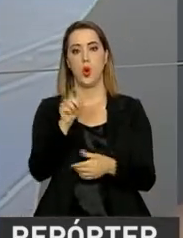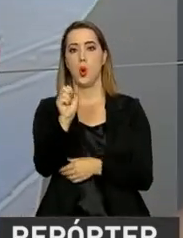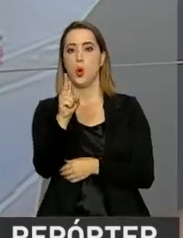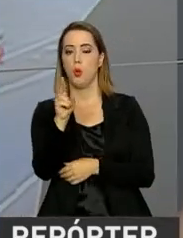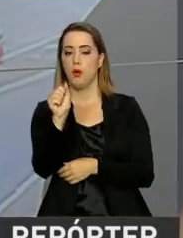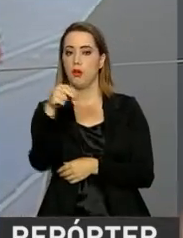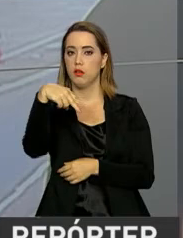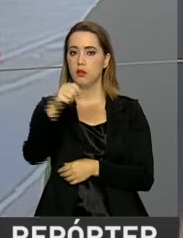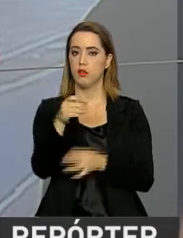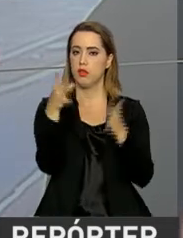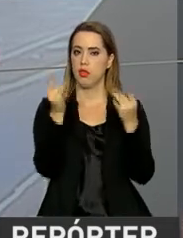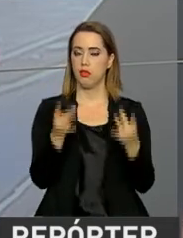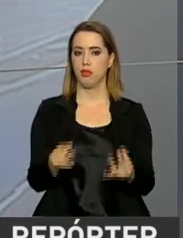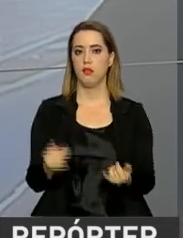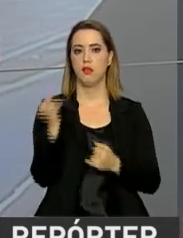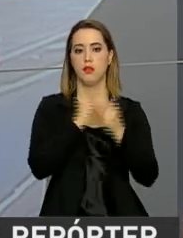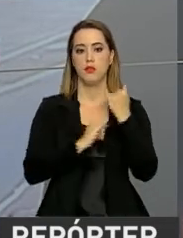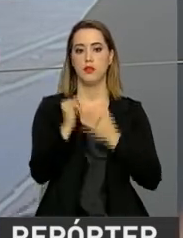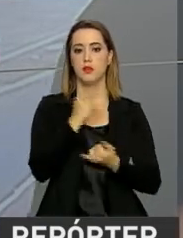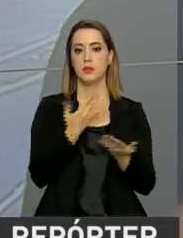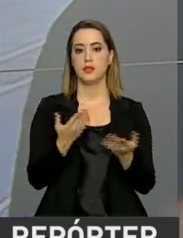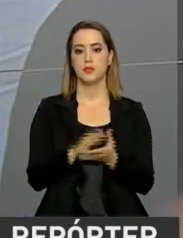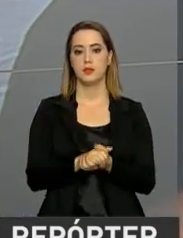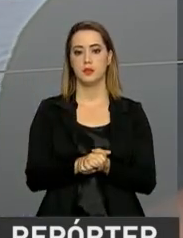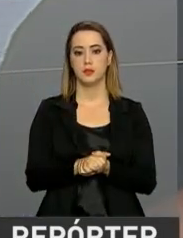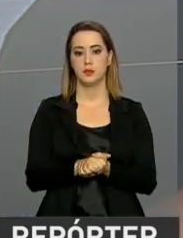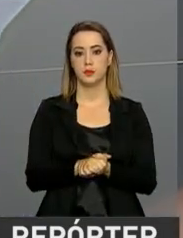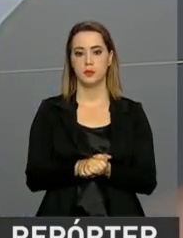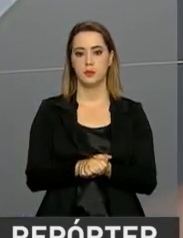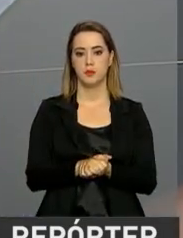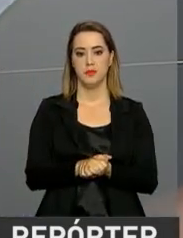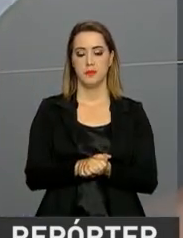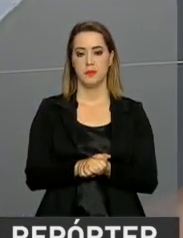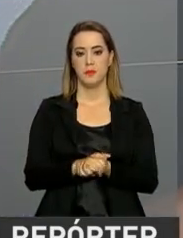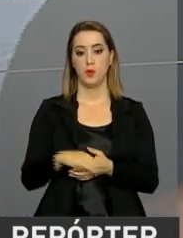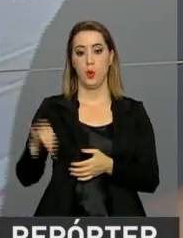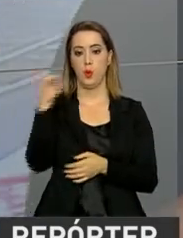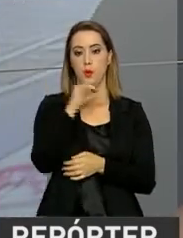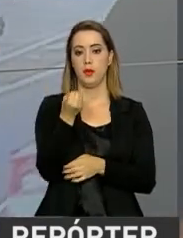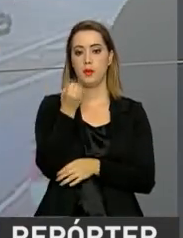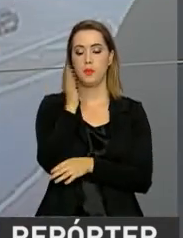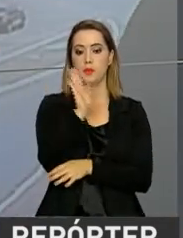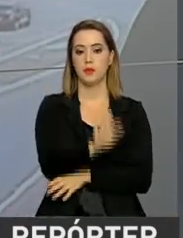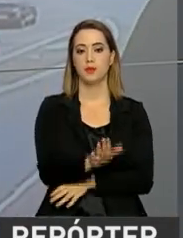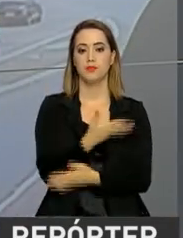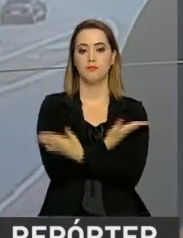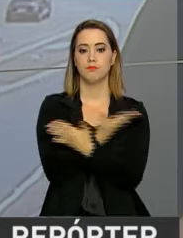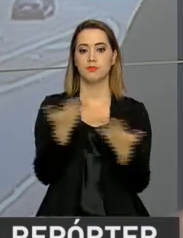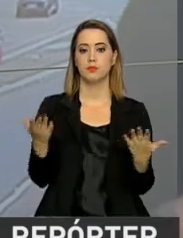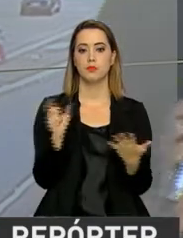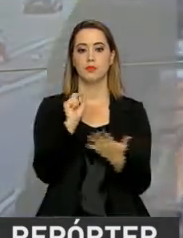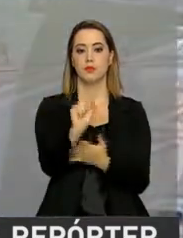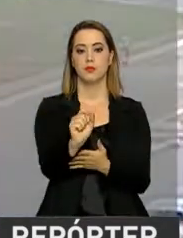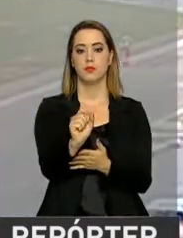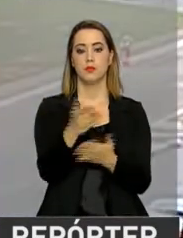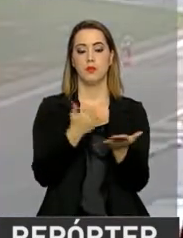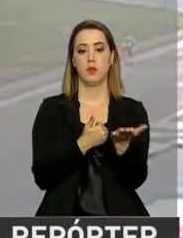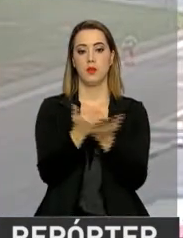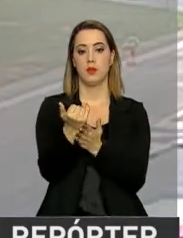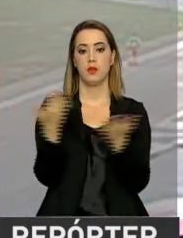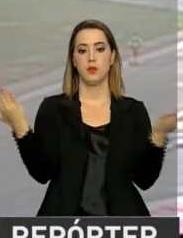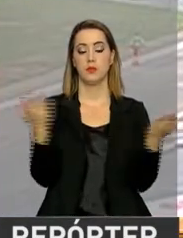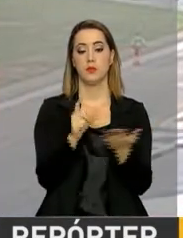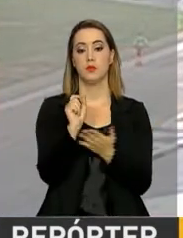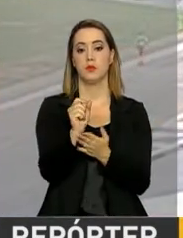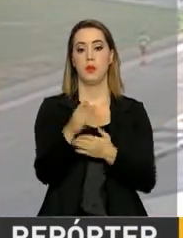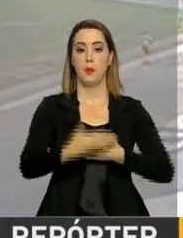para a gente ao vivo. Oi, Luana, boa tarde. Olá, Leandro. Boa tarde a todos. A partir de